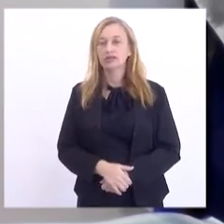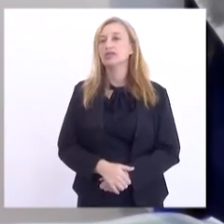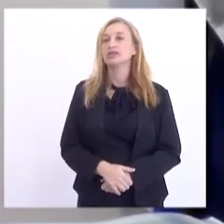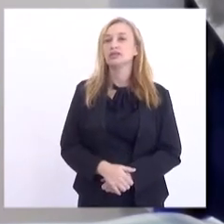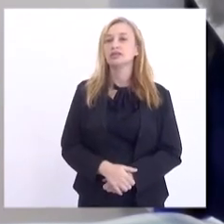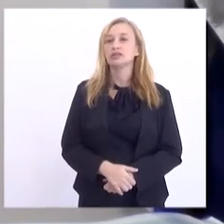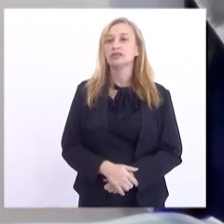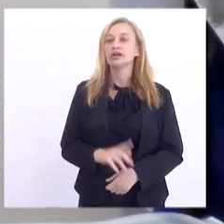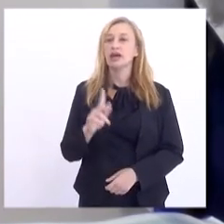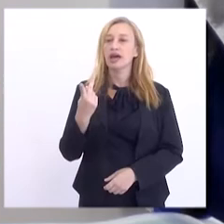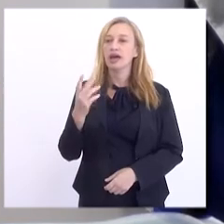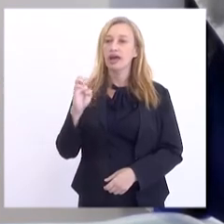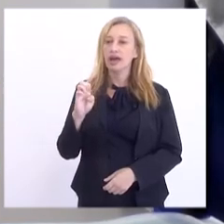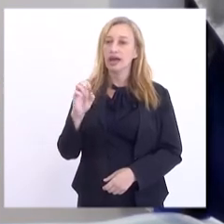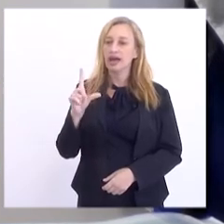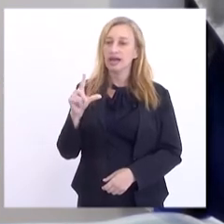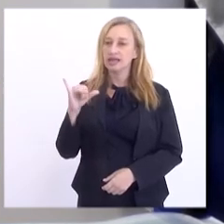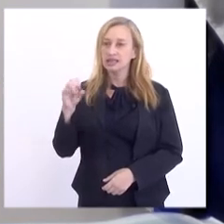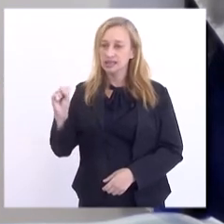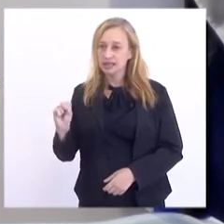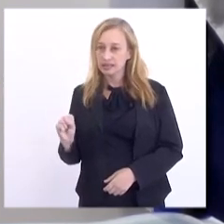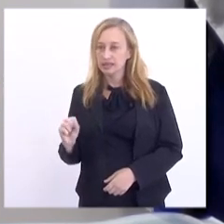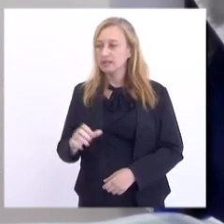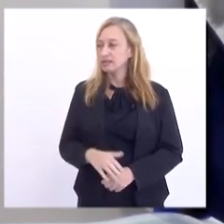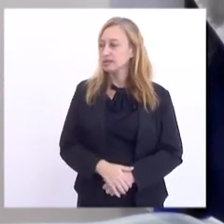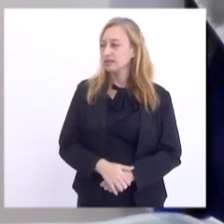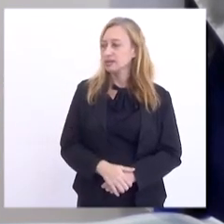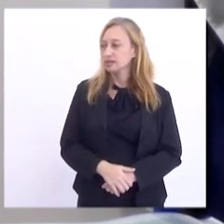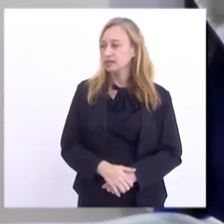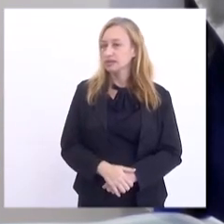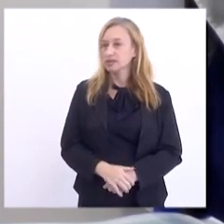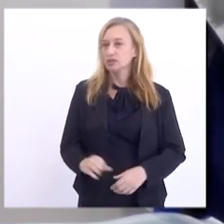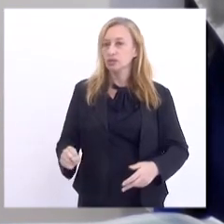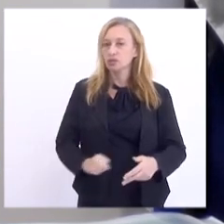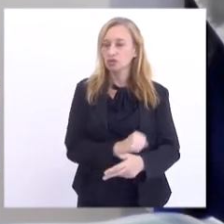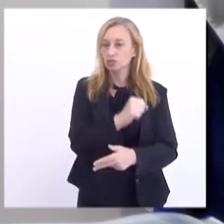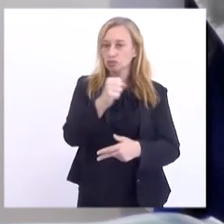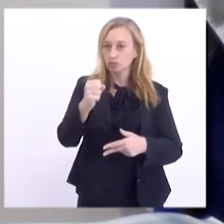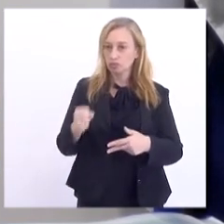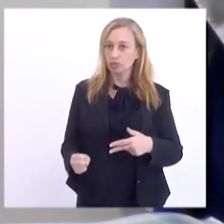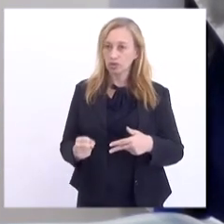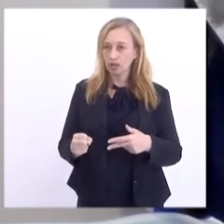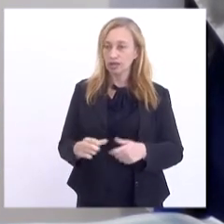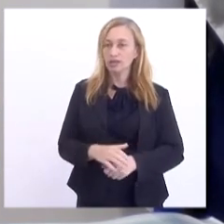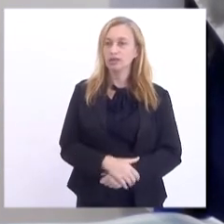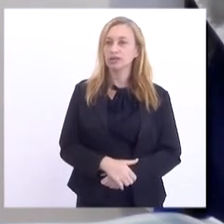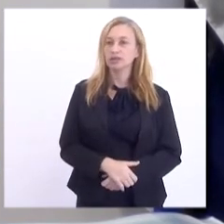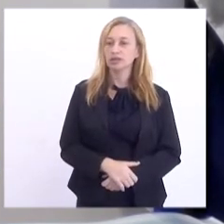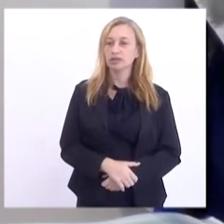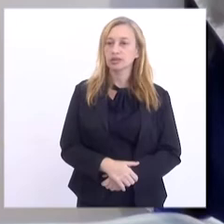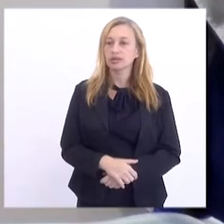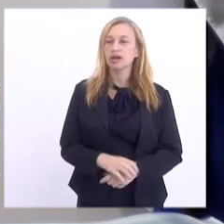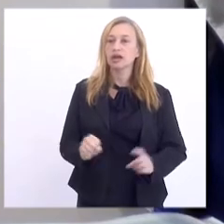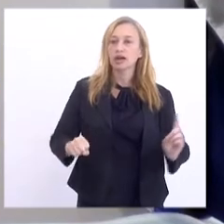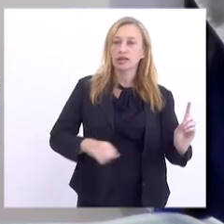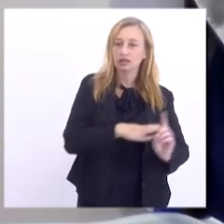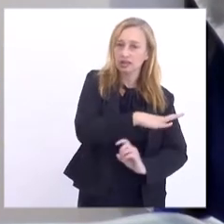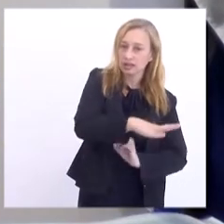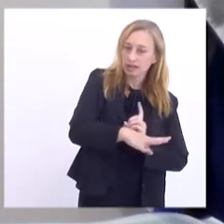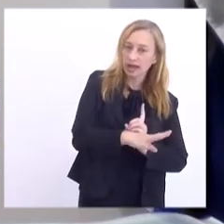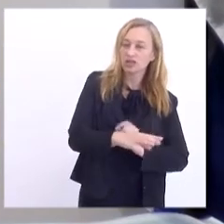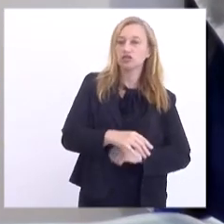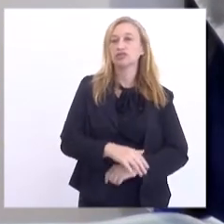14 é list é Dr Quem são os poderes a sociedade